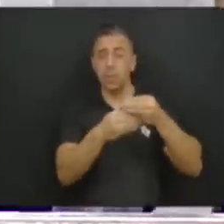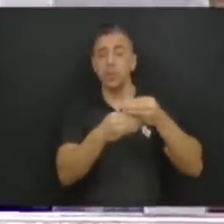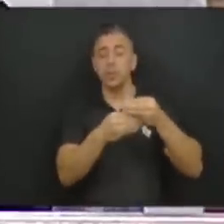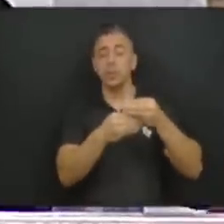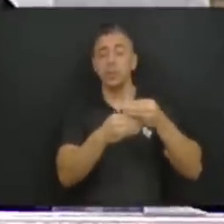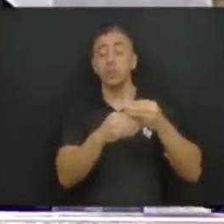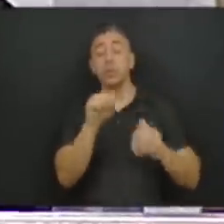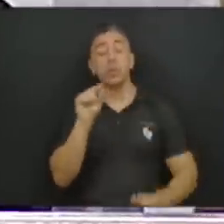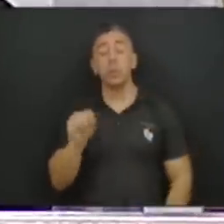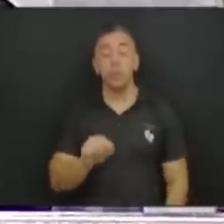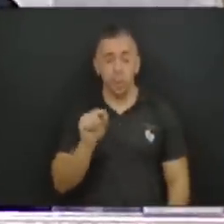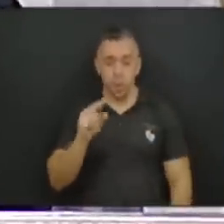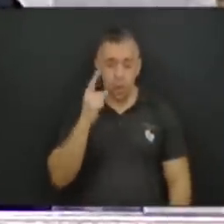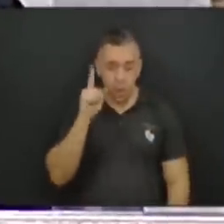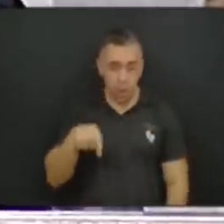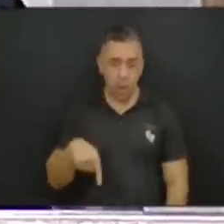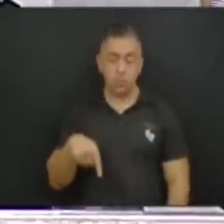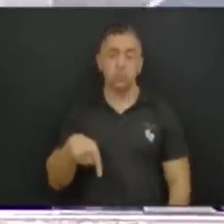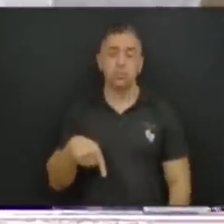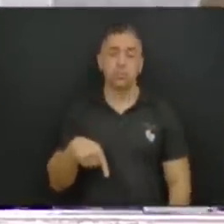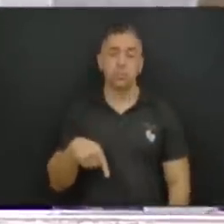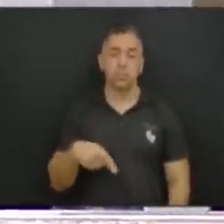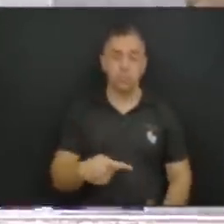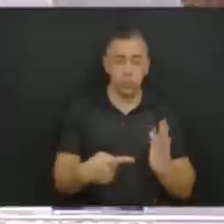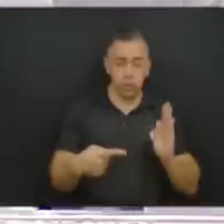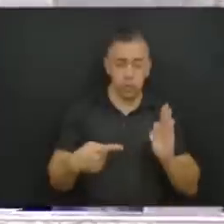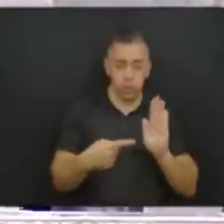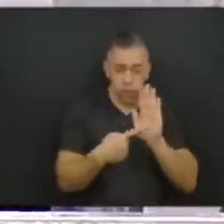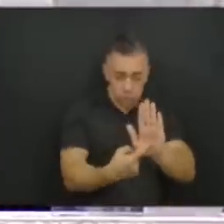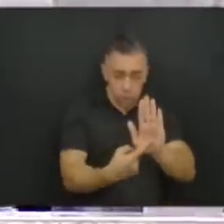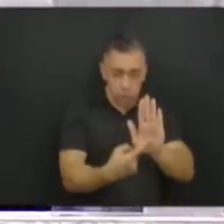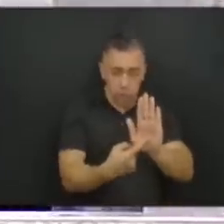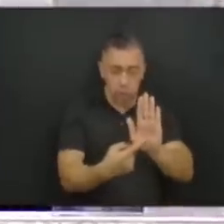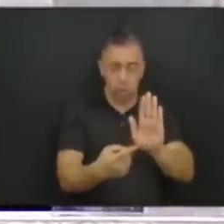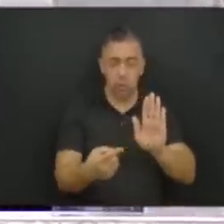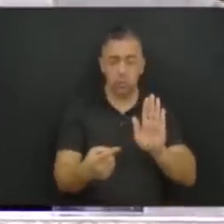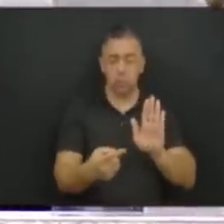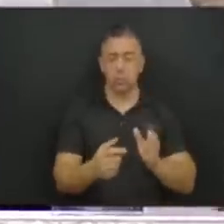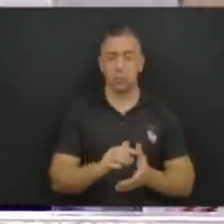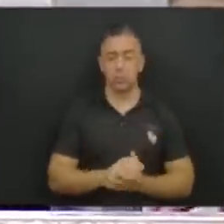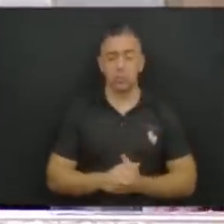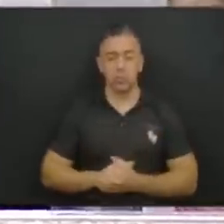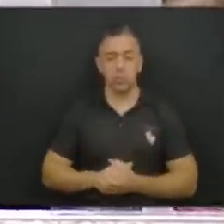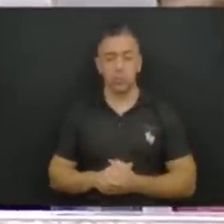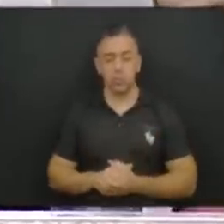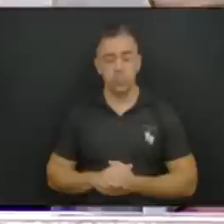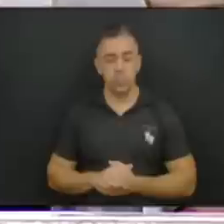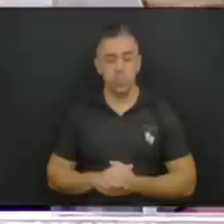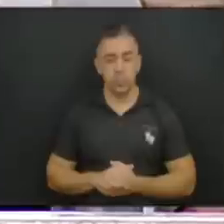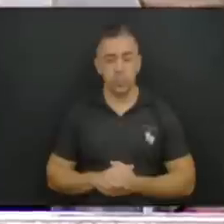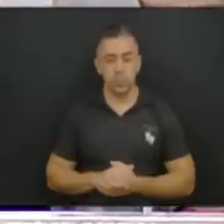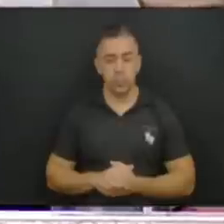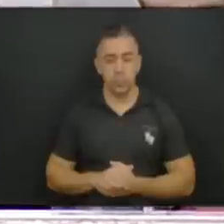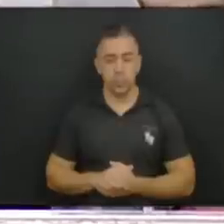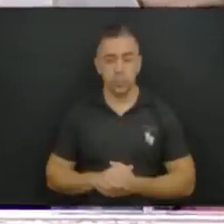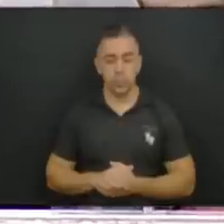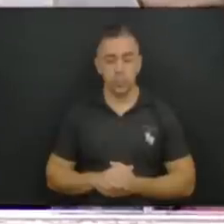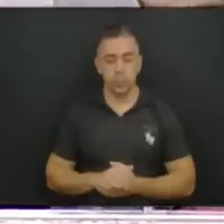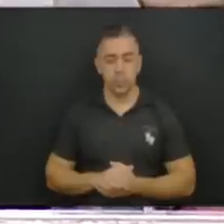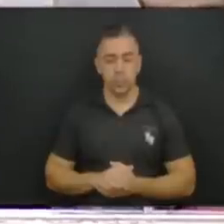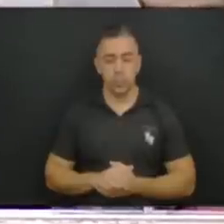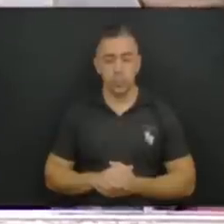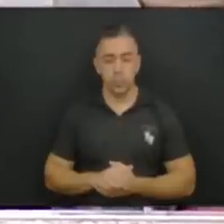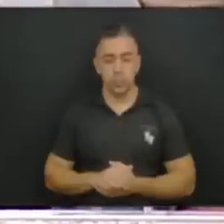que Visa indicar em Ibiza indicador indicador que fixa melhor dizendo de